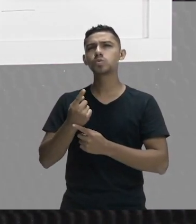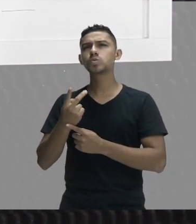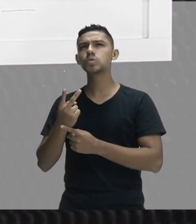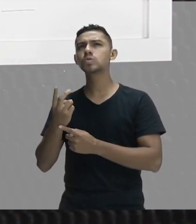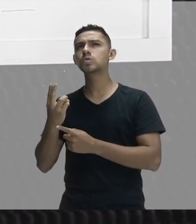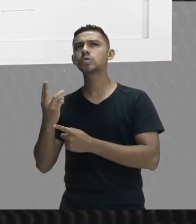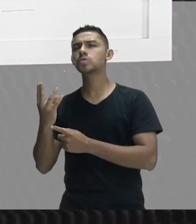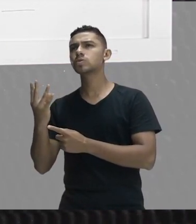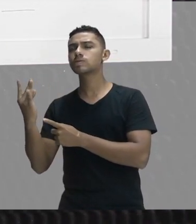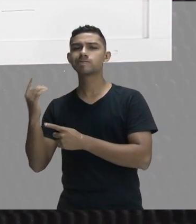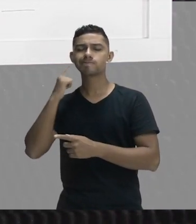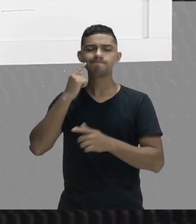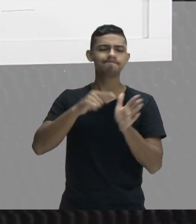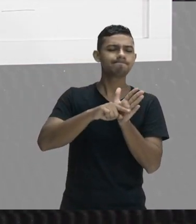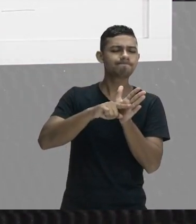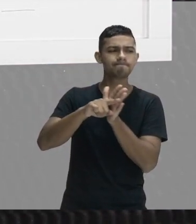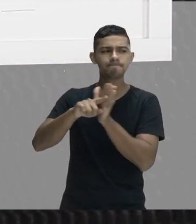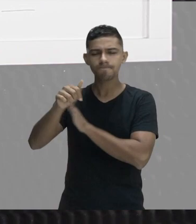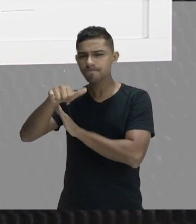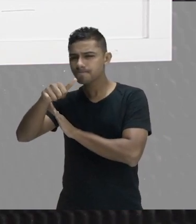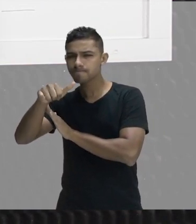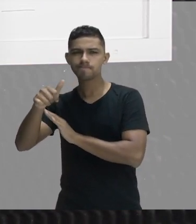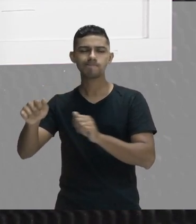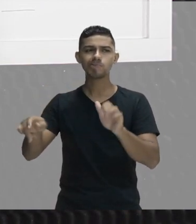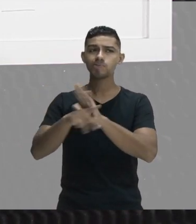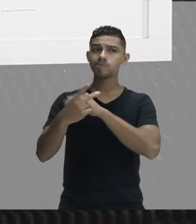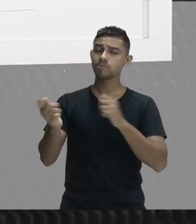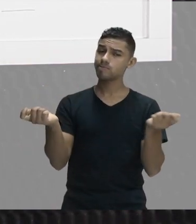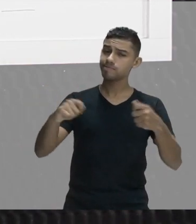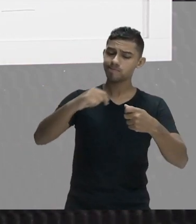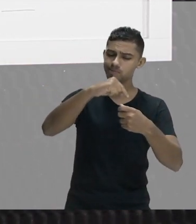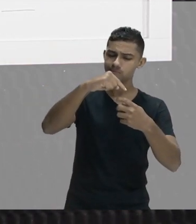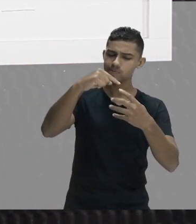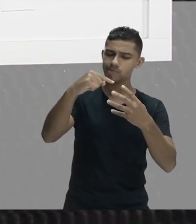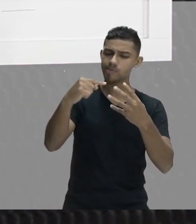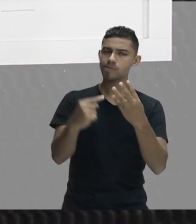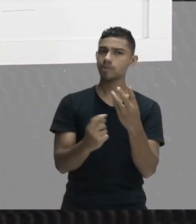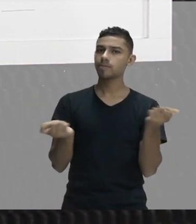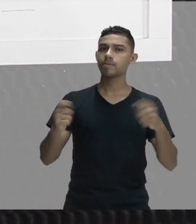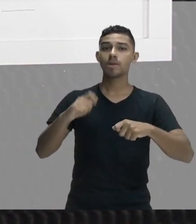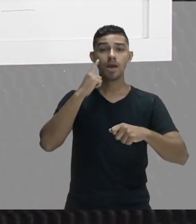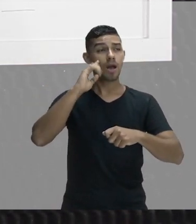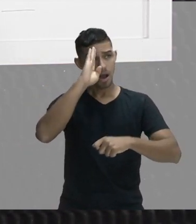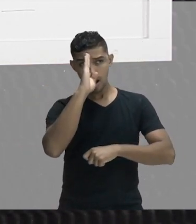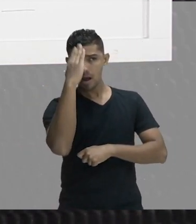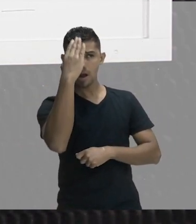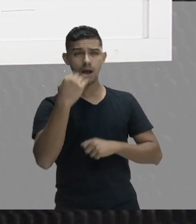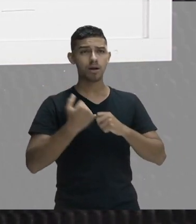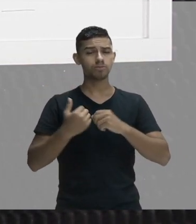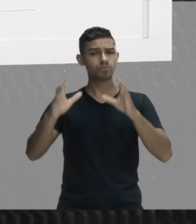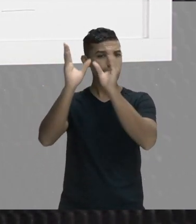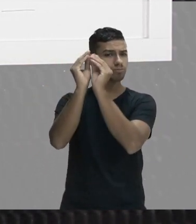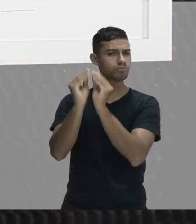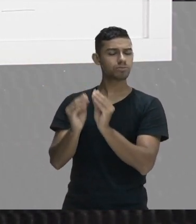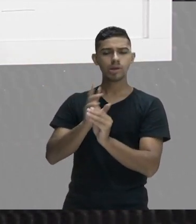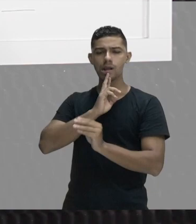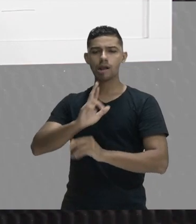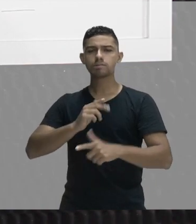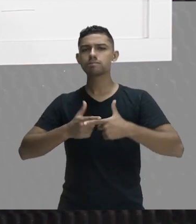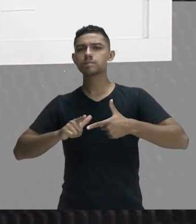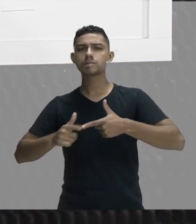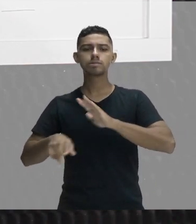os problemas de contagem. Tá? Então, o princípio fundamental ele é a base da resolução de problemas